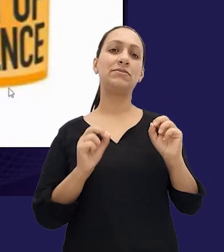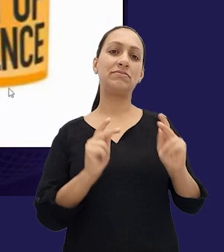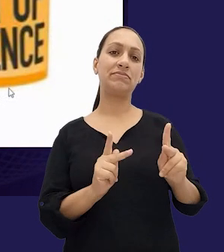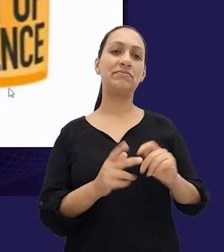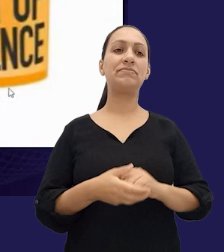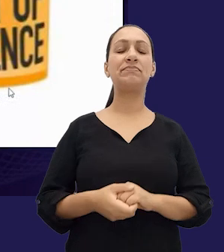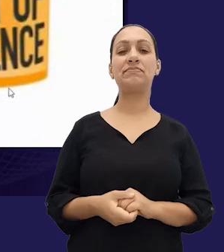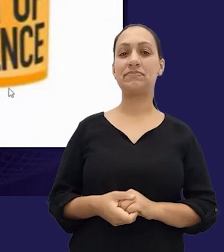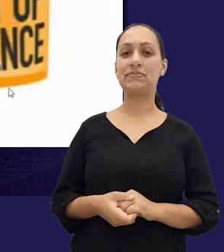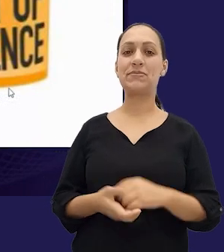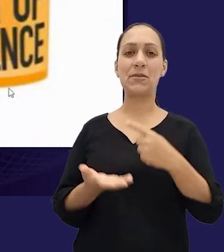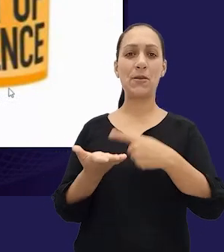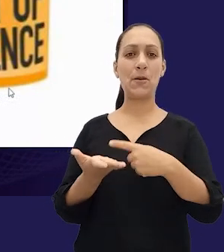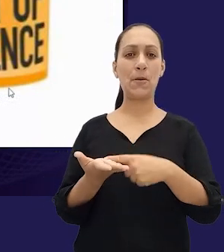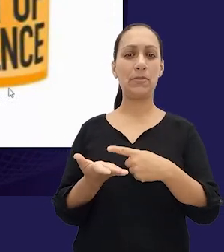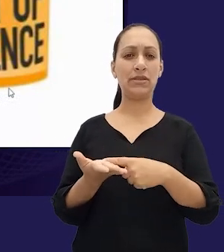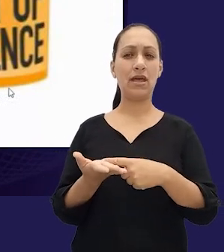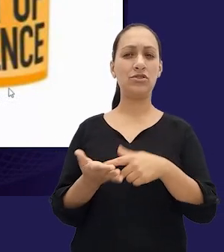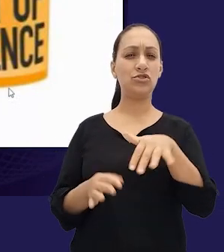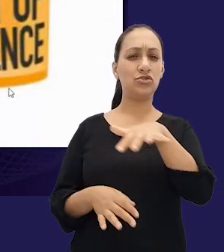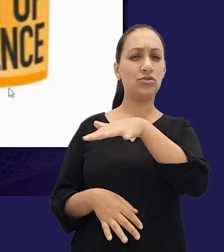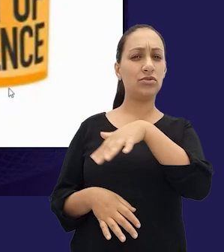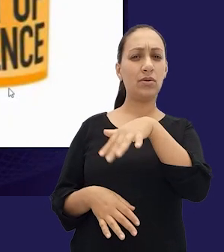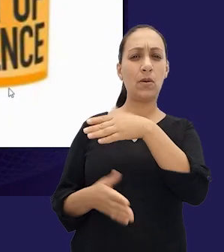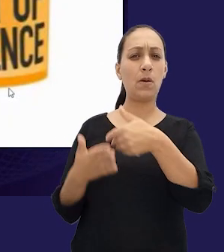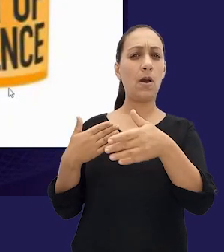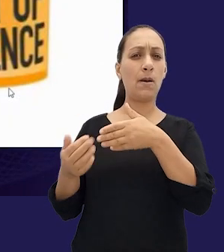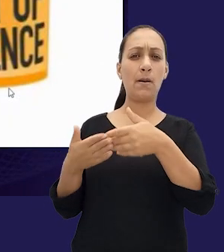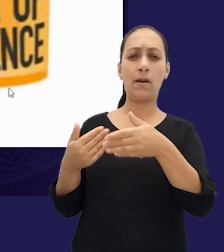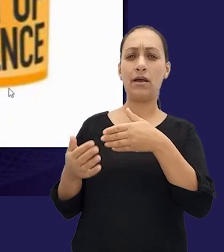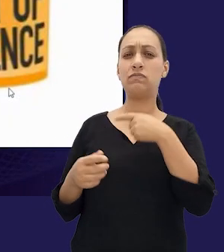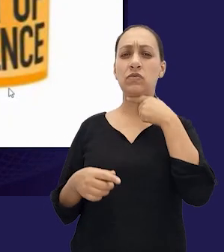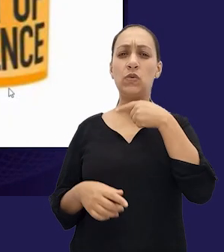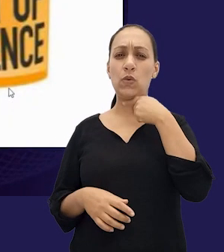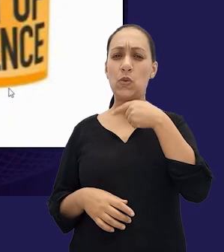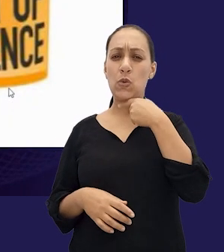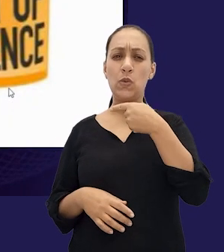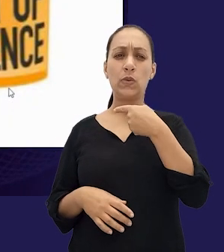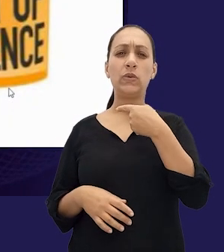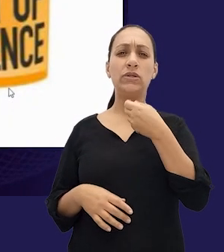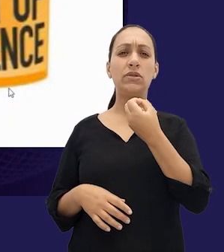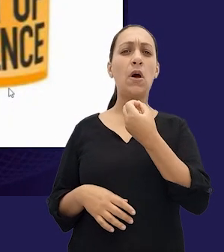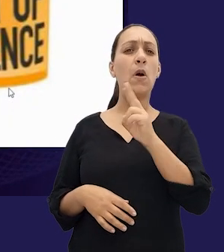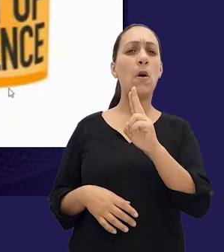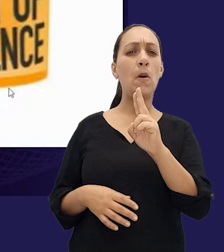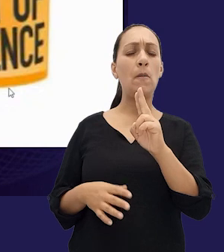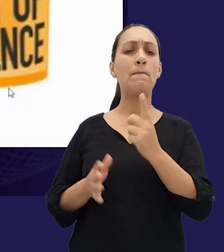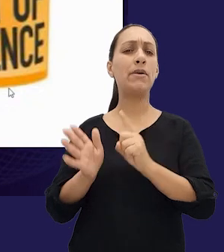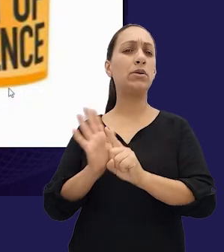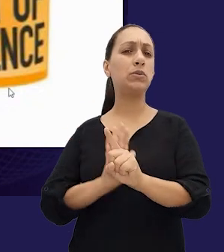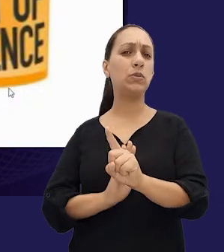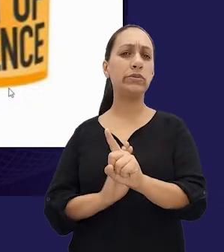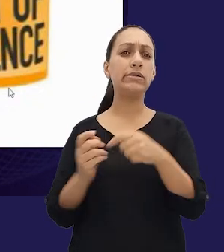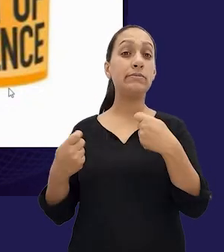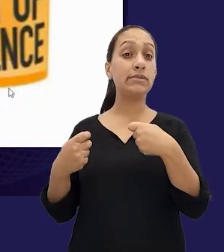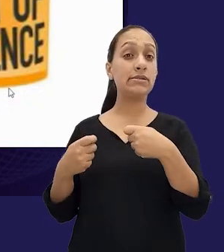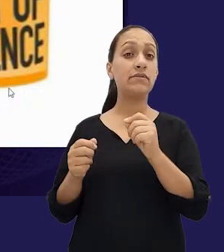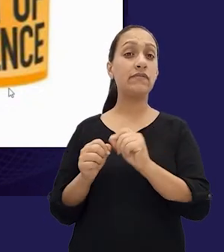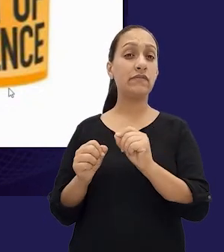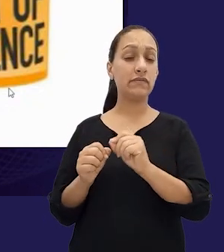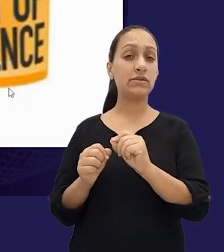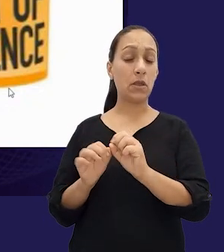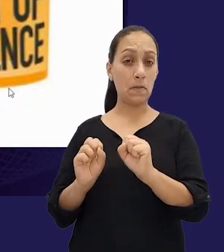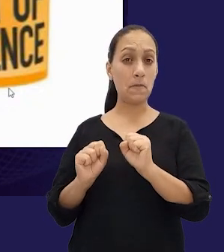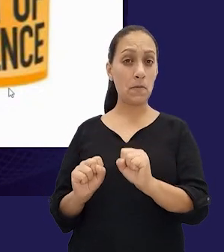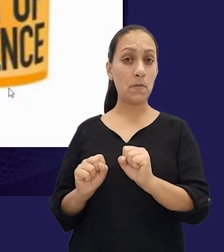ficha. Combinaste com o pessoal aí qualquer dúvida ou questionamento que tenham para fazer, que a